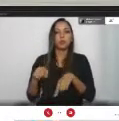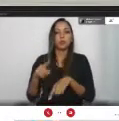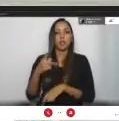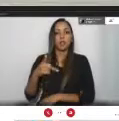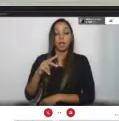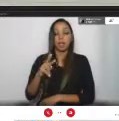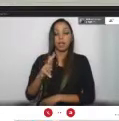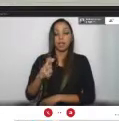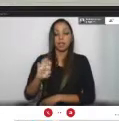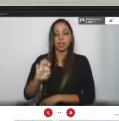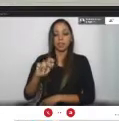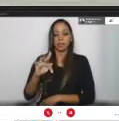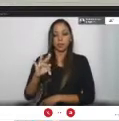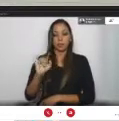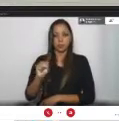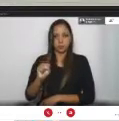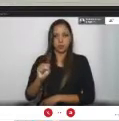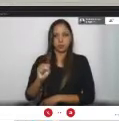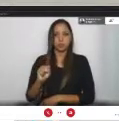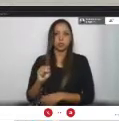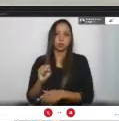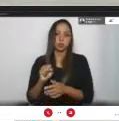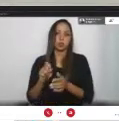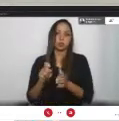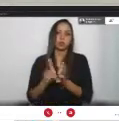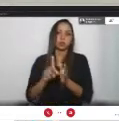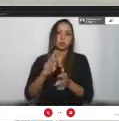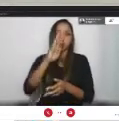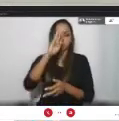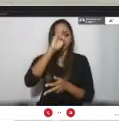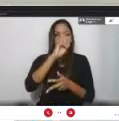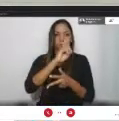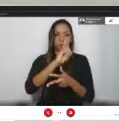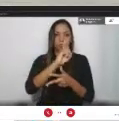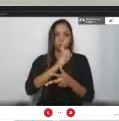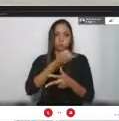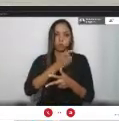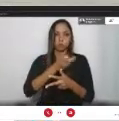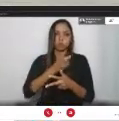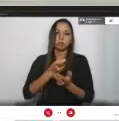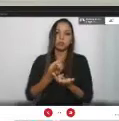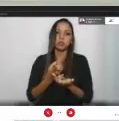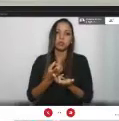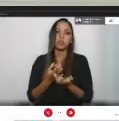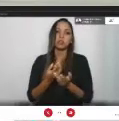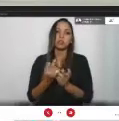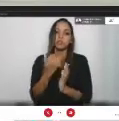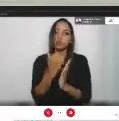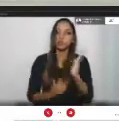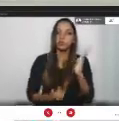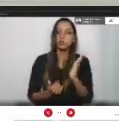do chefe do Poder Executivo, descontos, incentivos apenas sobre juros e